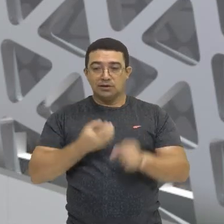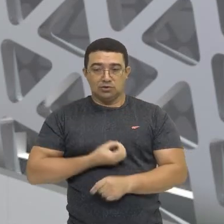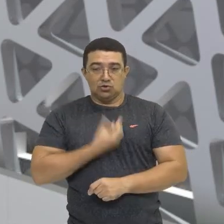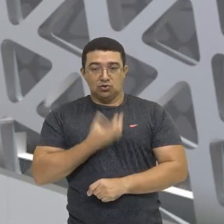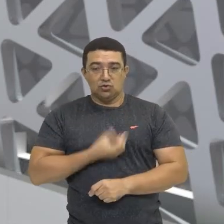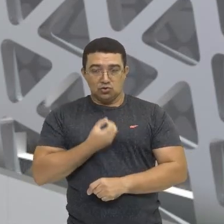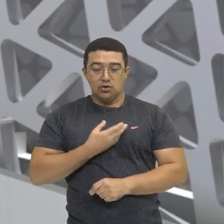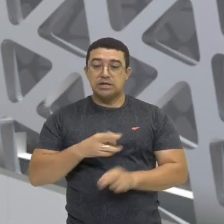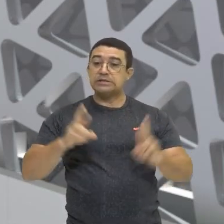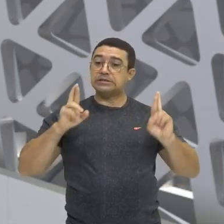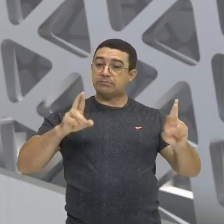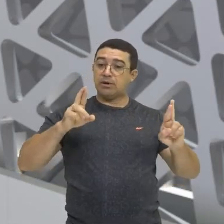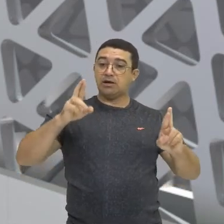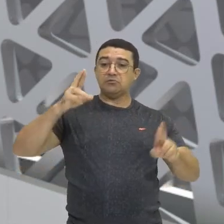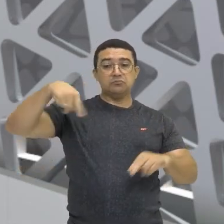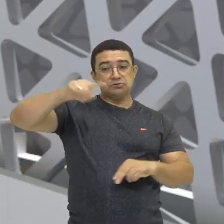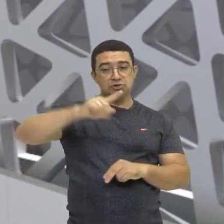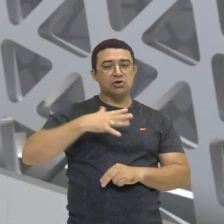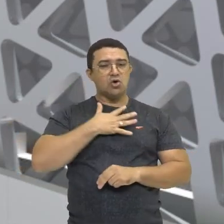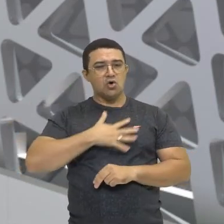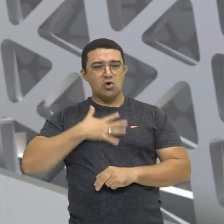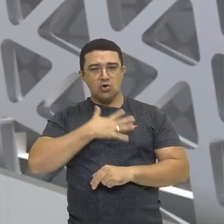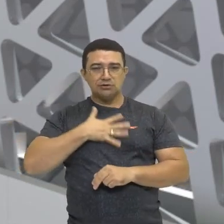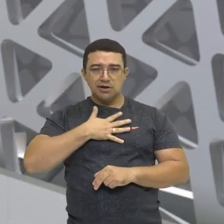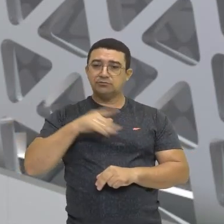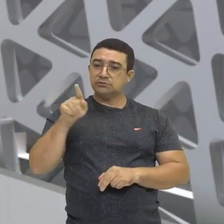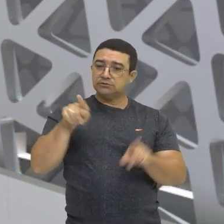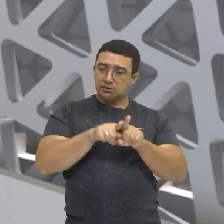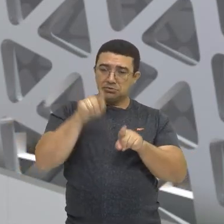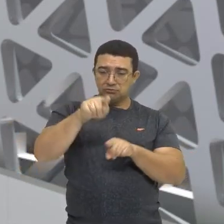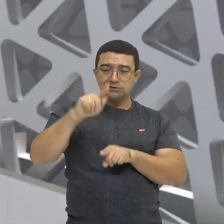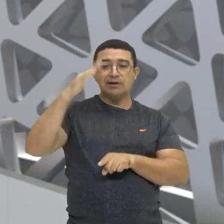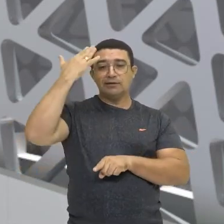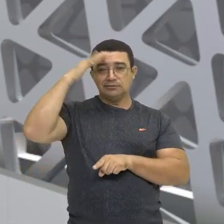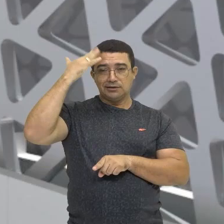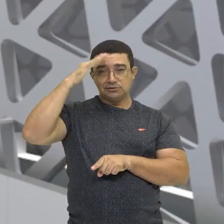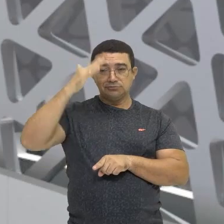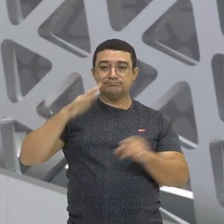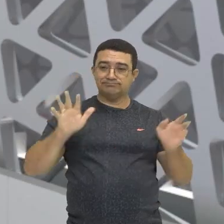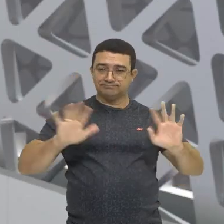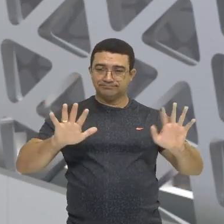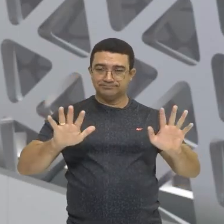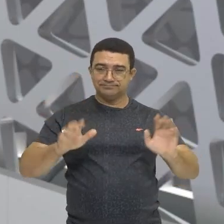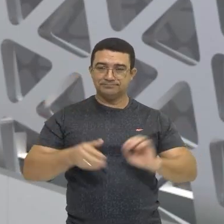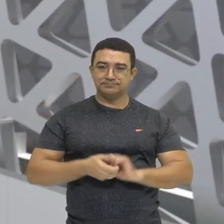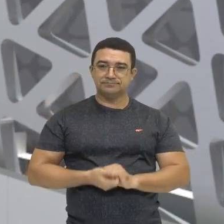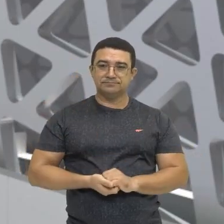espero que você tenha gostado e, sobretudo, tenha compreendido. Até a próxima!